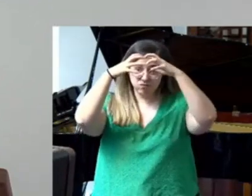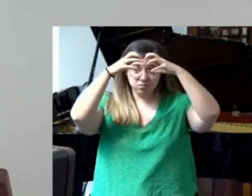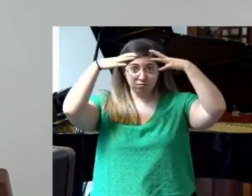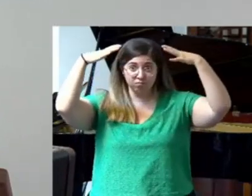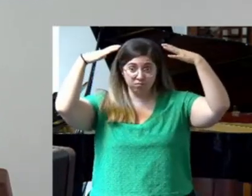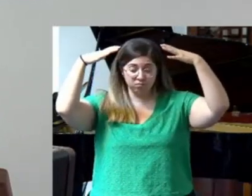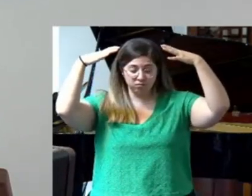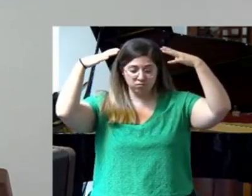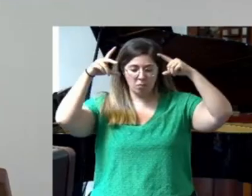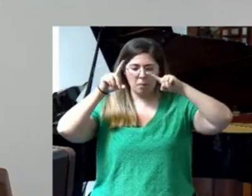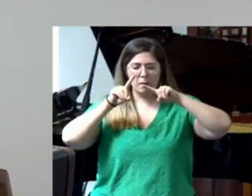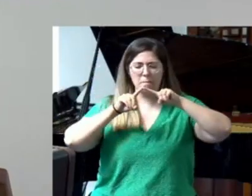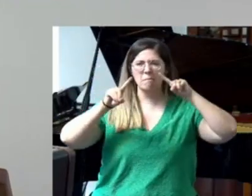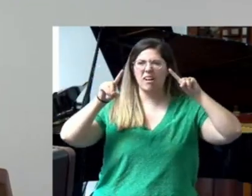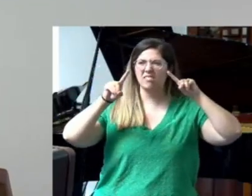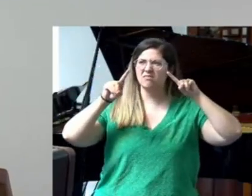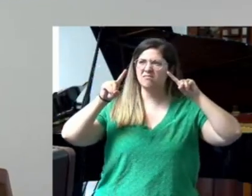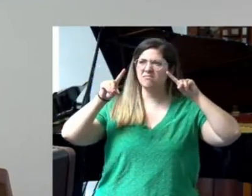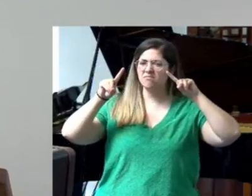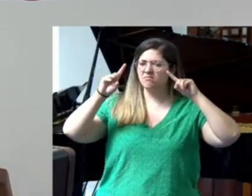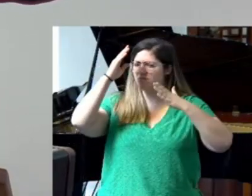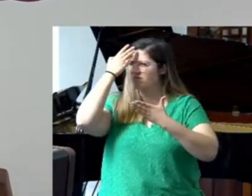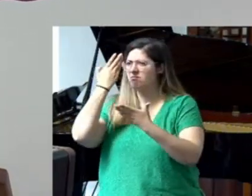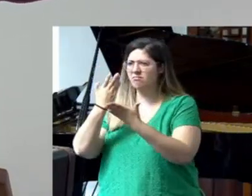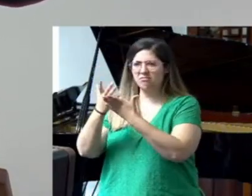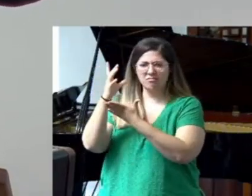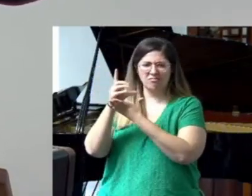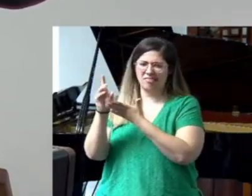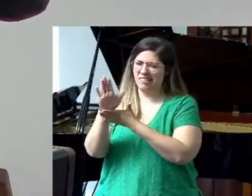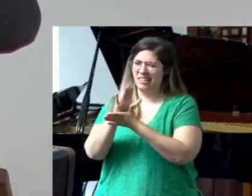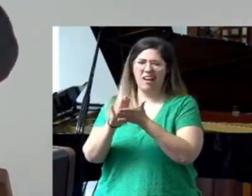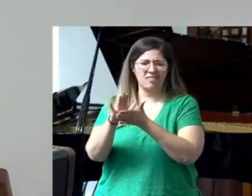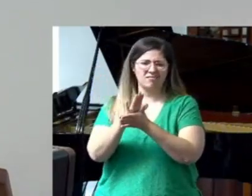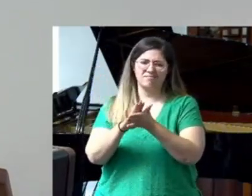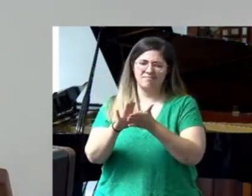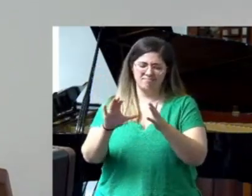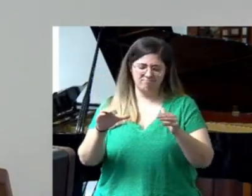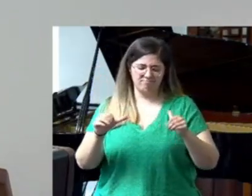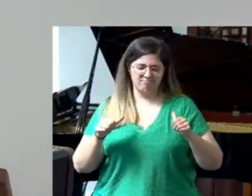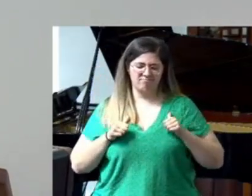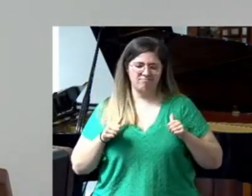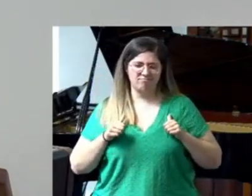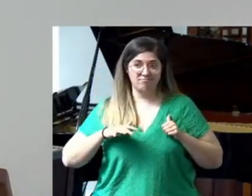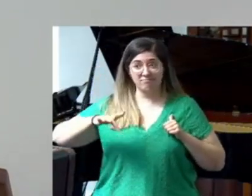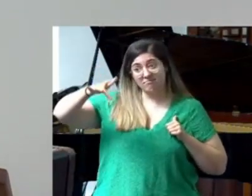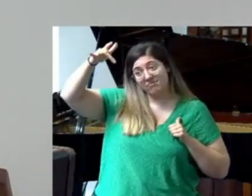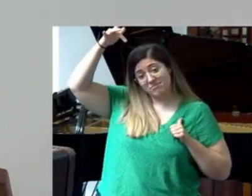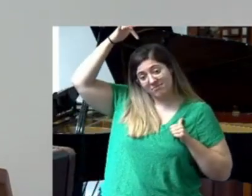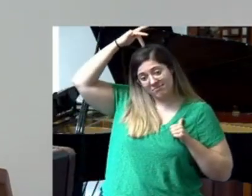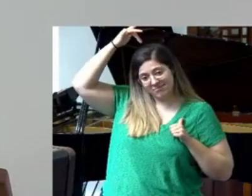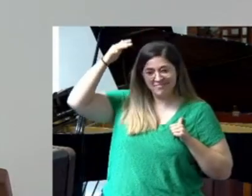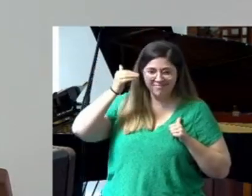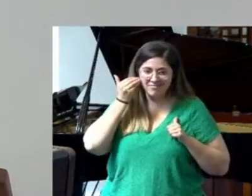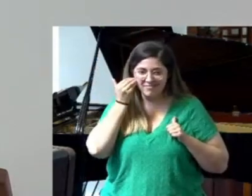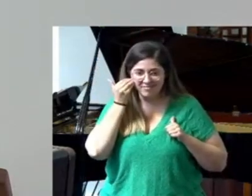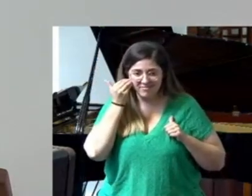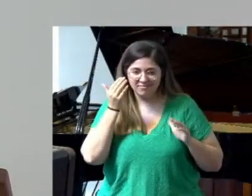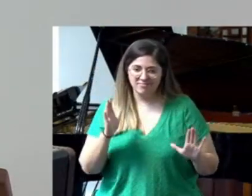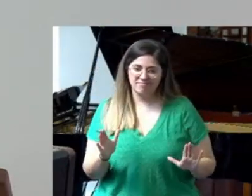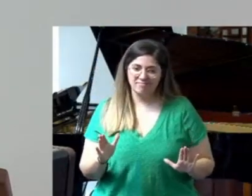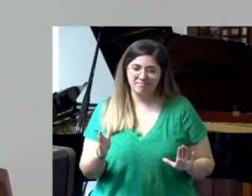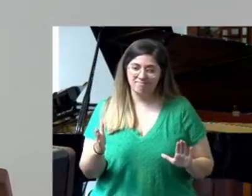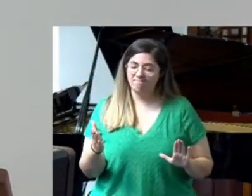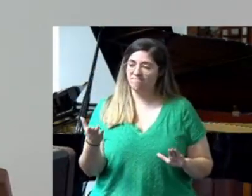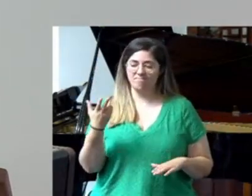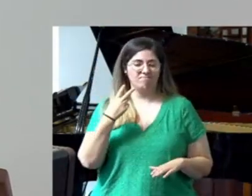ficar desse tamanho das coisas de Deus, grande, enorme, se nós não temos uma ação que mostre aquilo que está